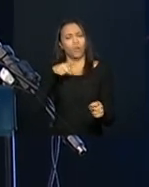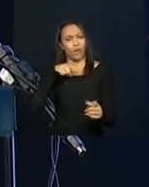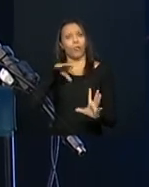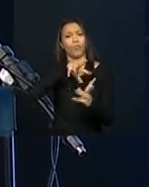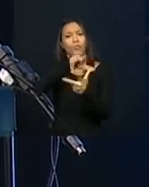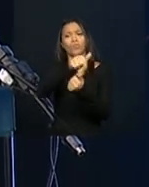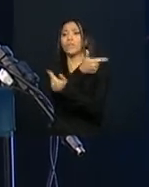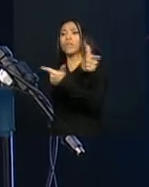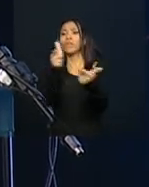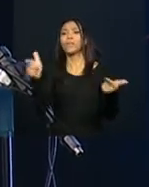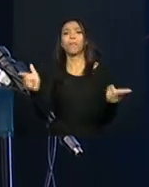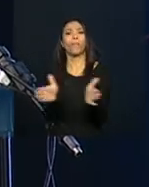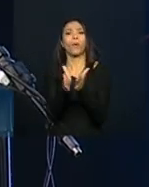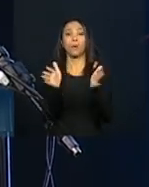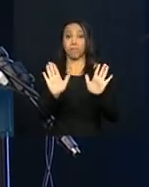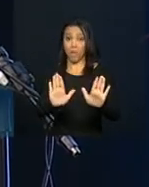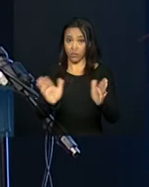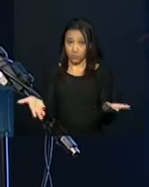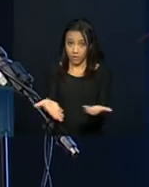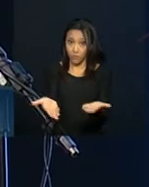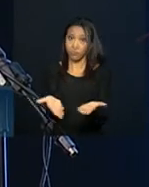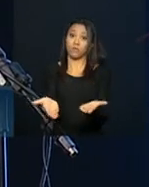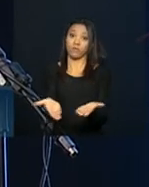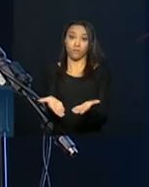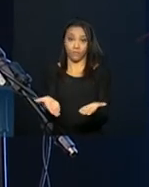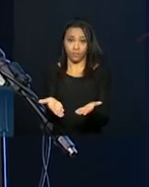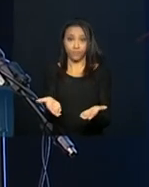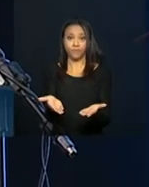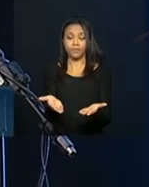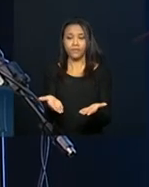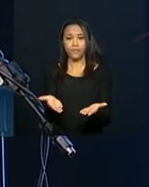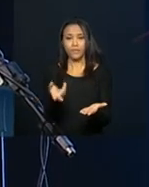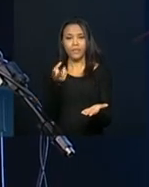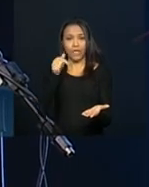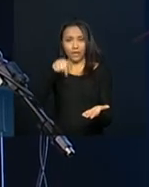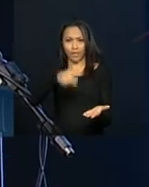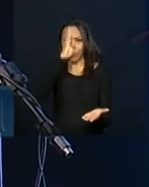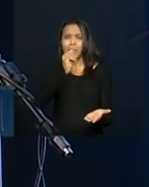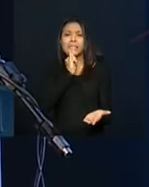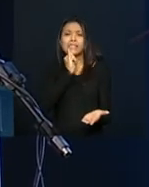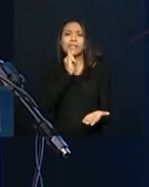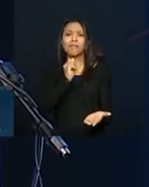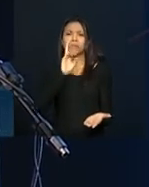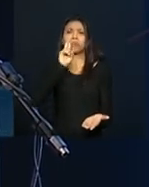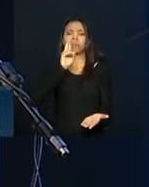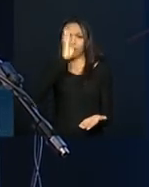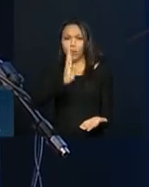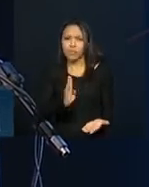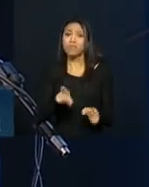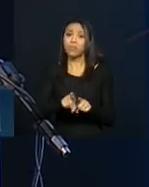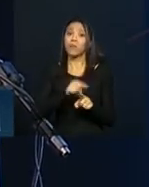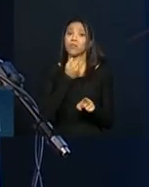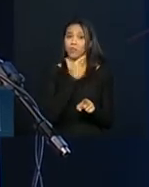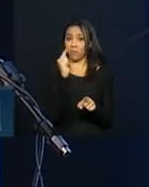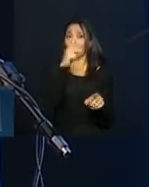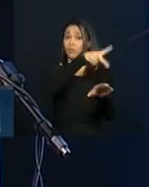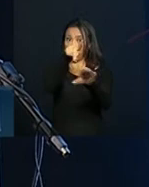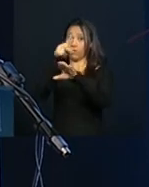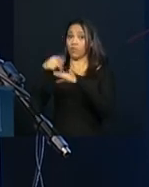pobreza, mas hoje, com o exemplo do Brasil e outros países, não estamos